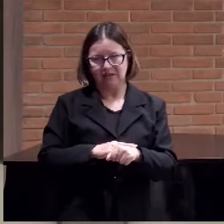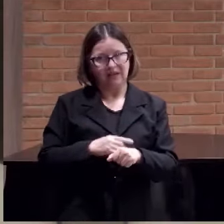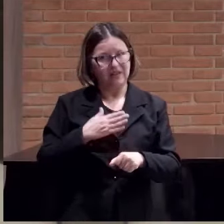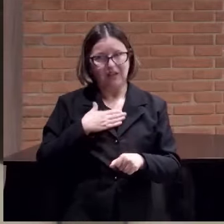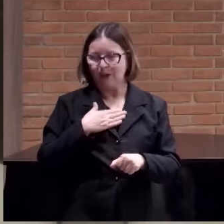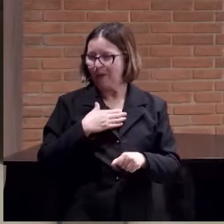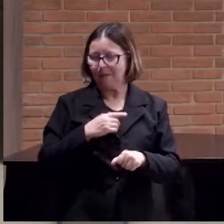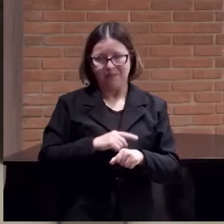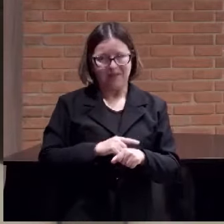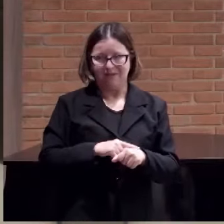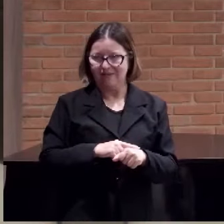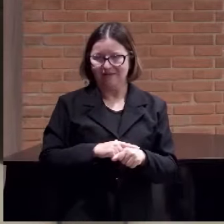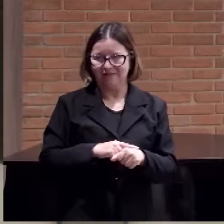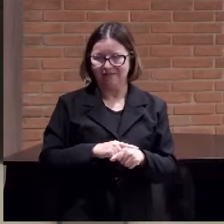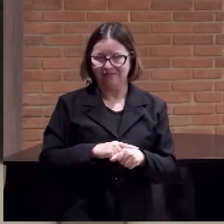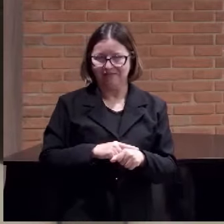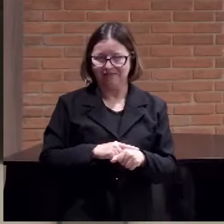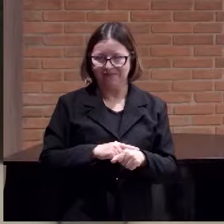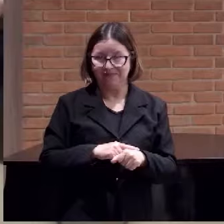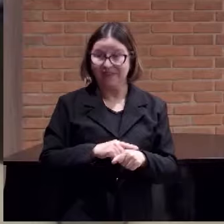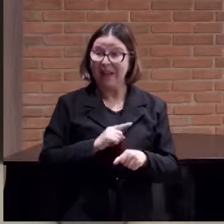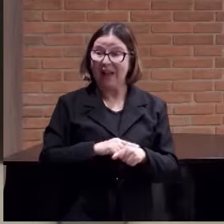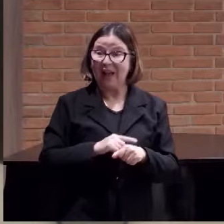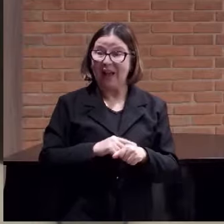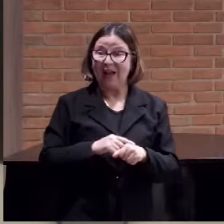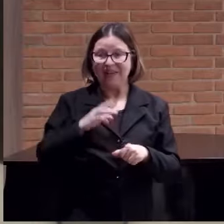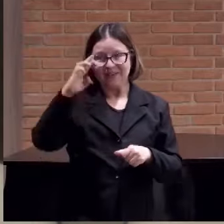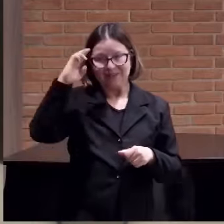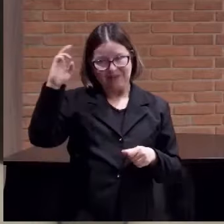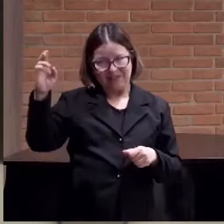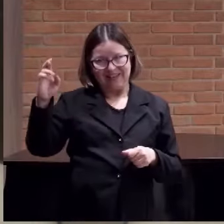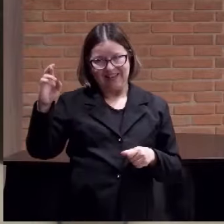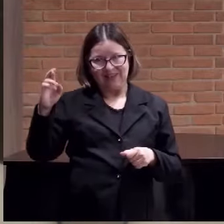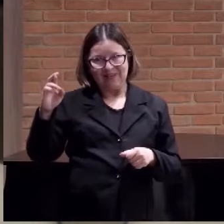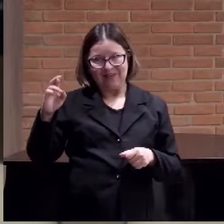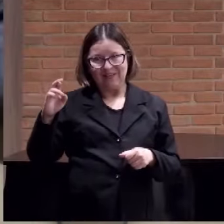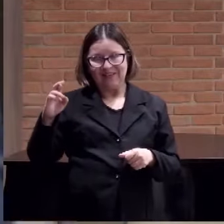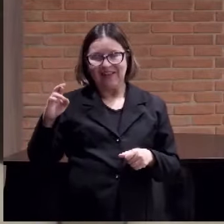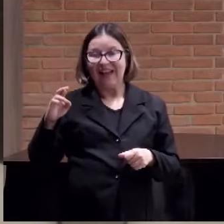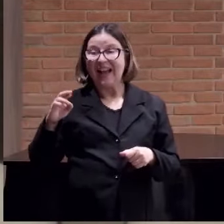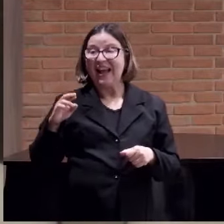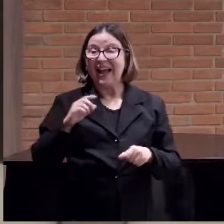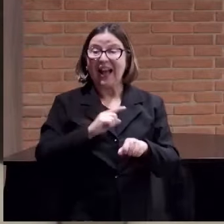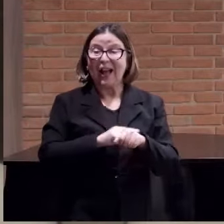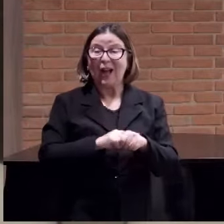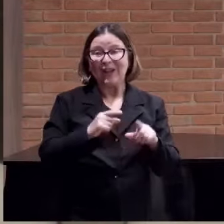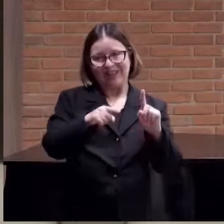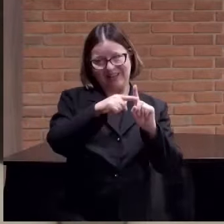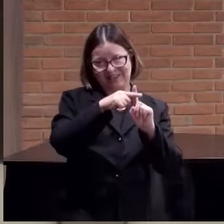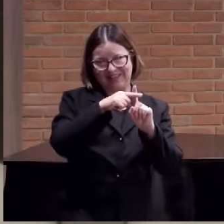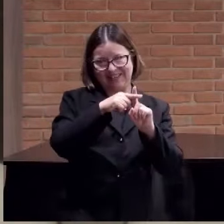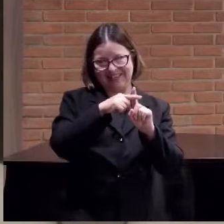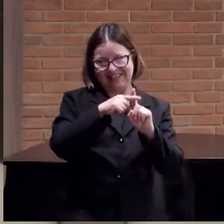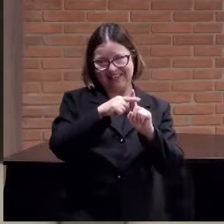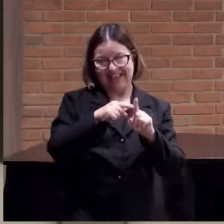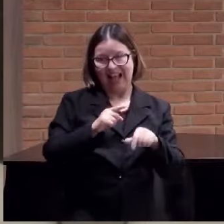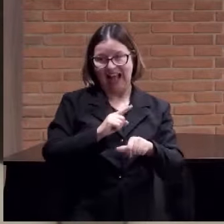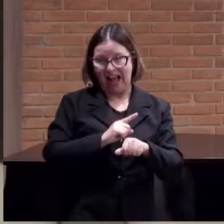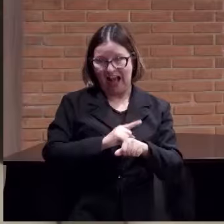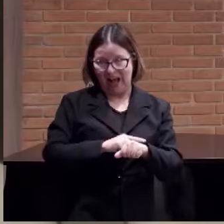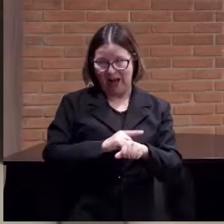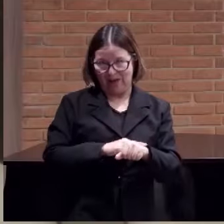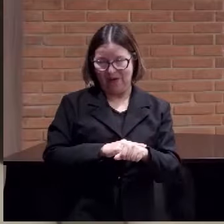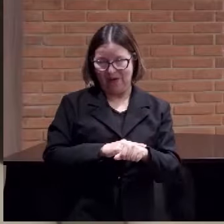hora. A hora do Senhor é a hora da cruz. A hora deles é a hora da